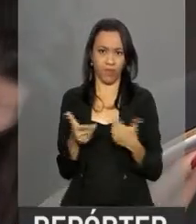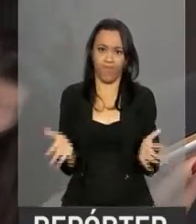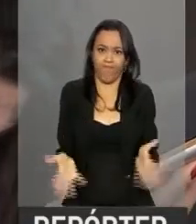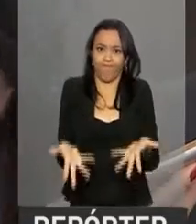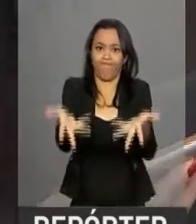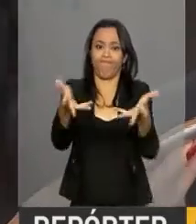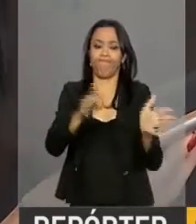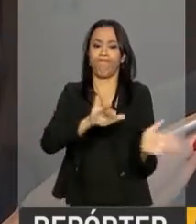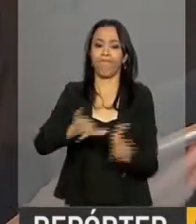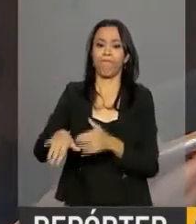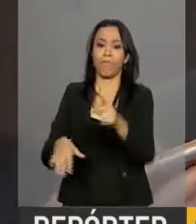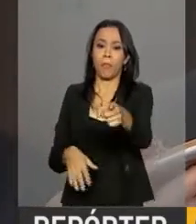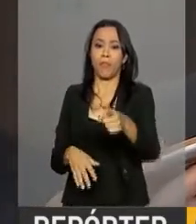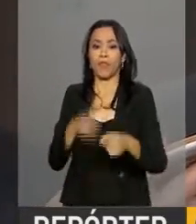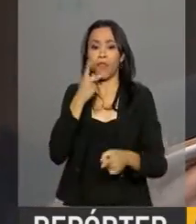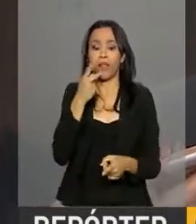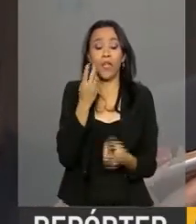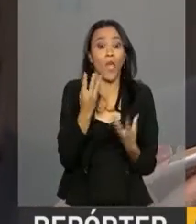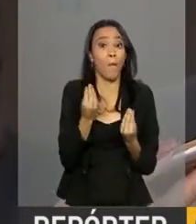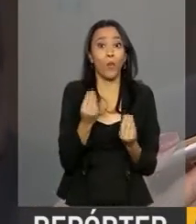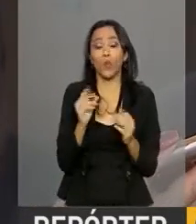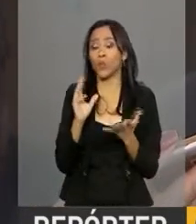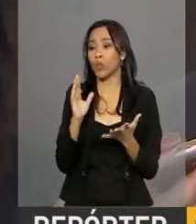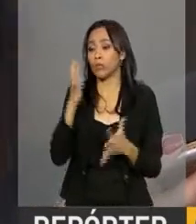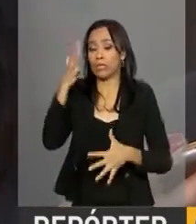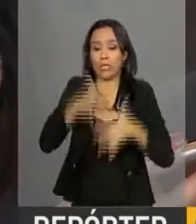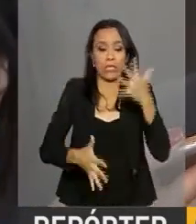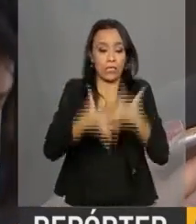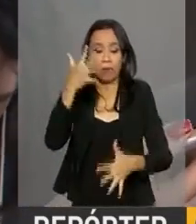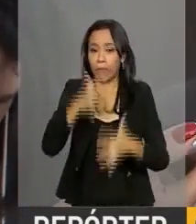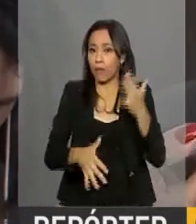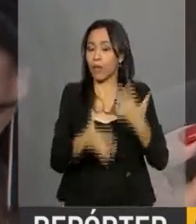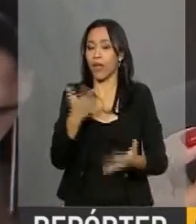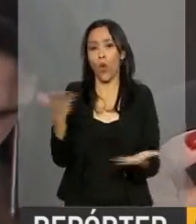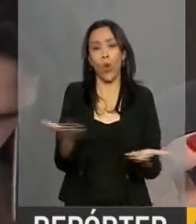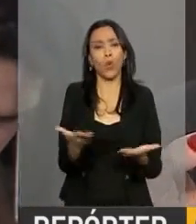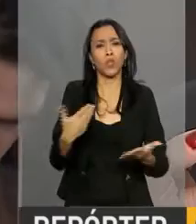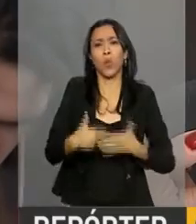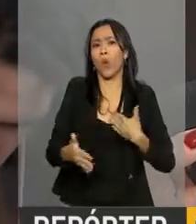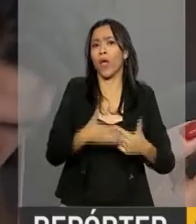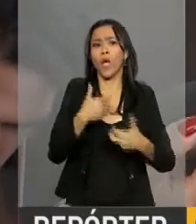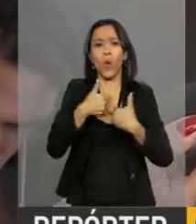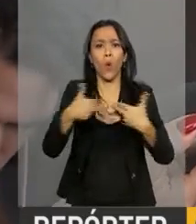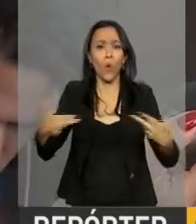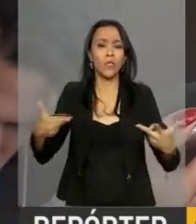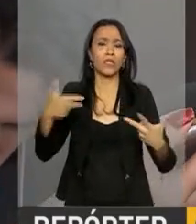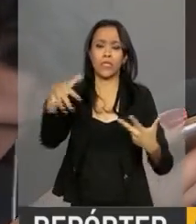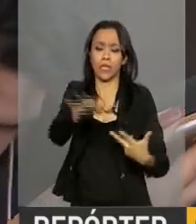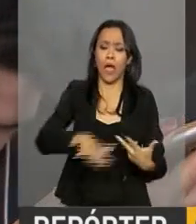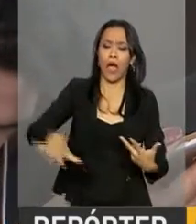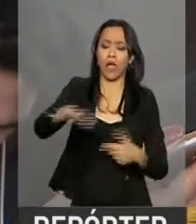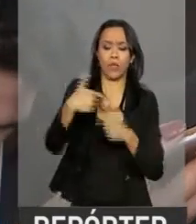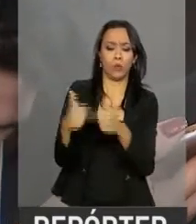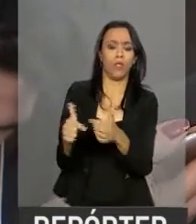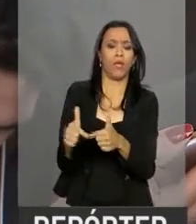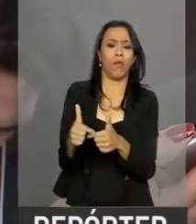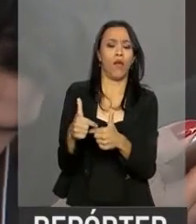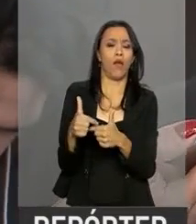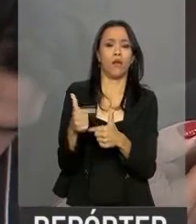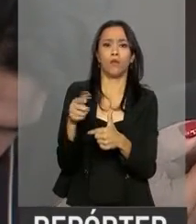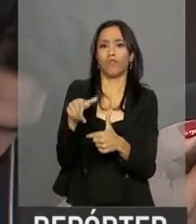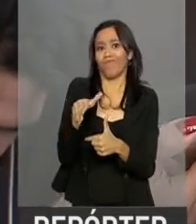Muita regulamentação, é muita trava. Hoje, quando você vai ver qualquer coisa na área trabalhista, ela